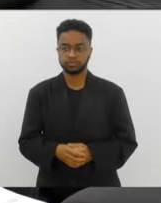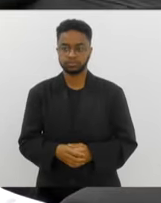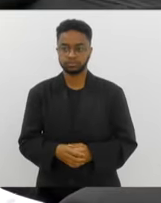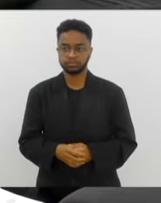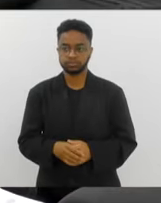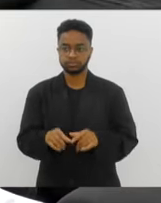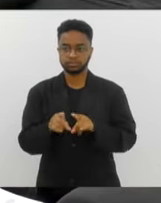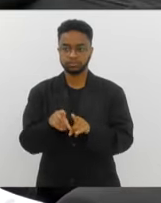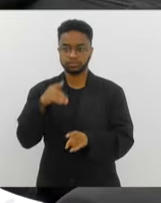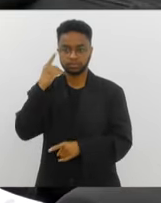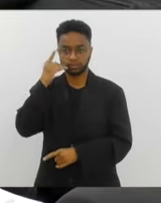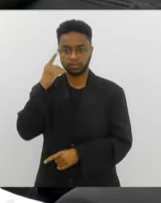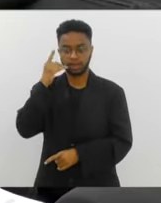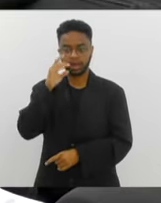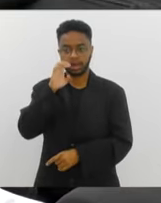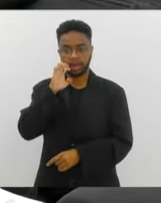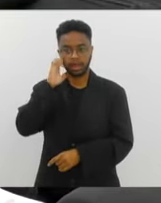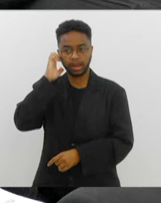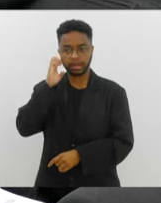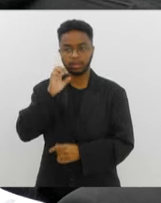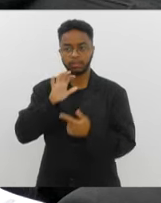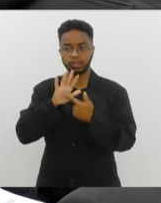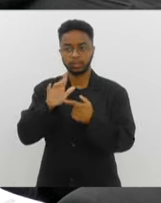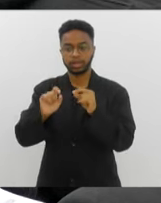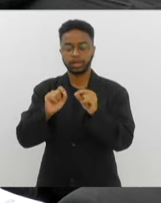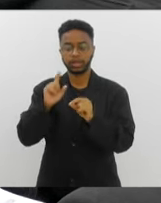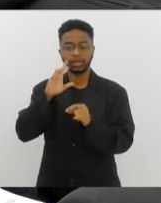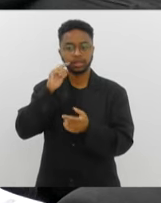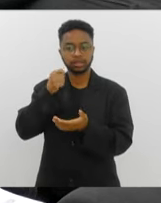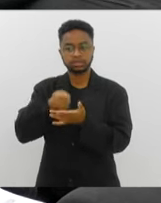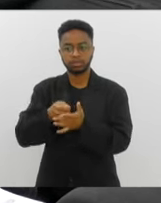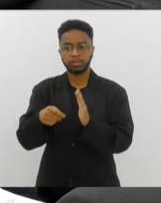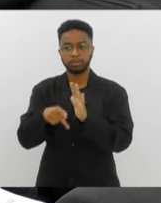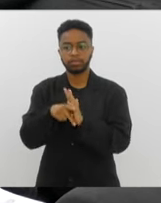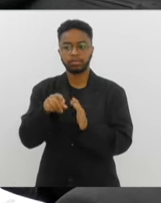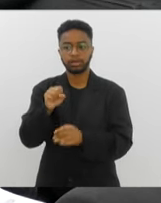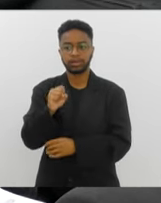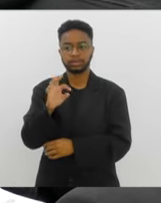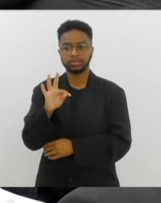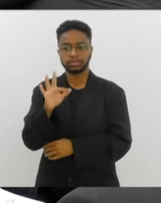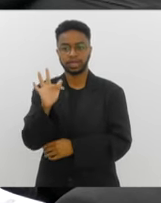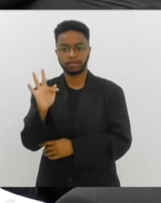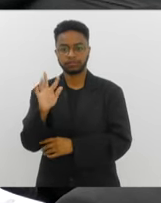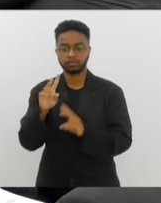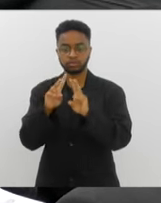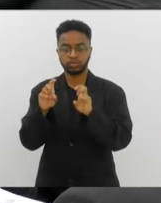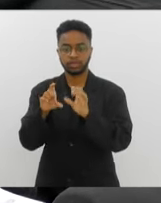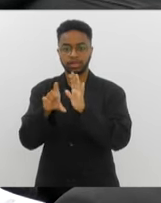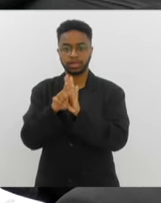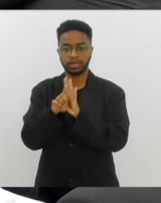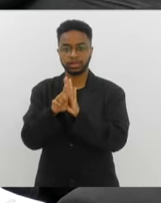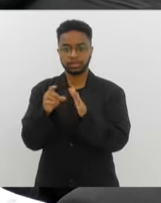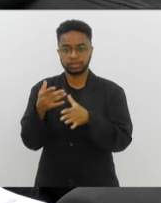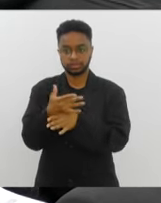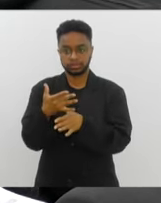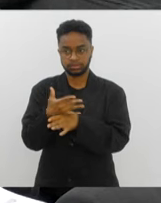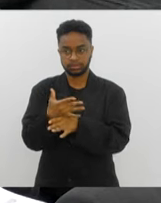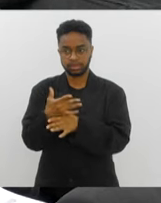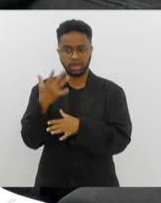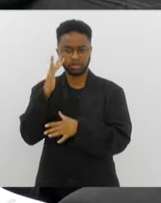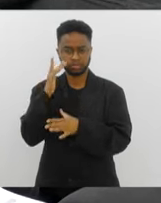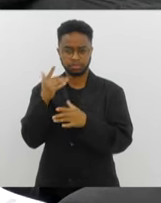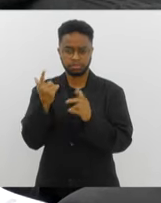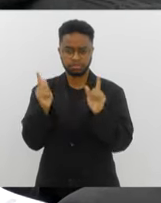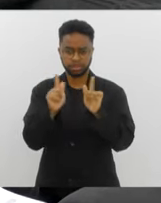deputada Élica, na verdade, é uma decisão do Supremo Tribunal Federal sobre uma lei municipal, uma lei de Bagé, salvo engano.